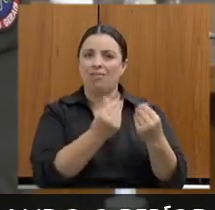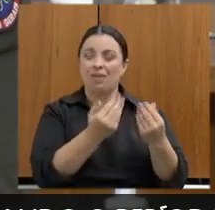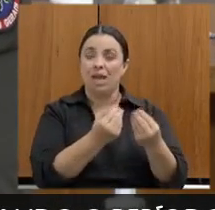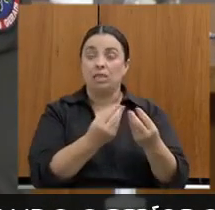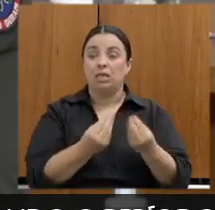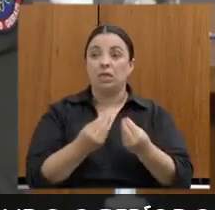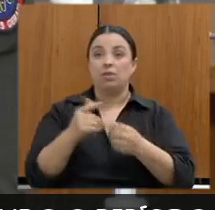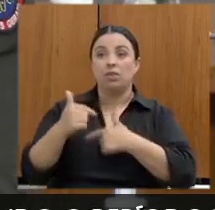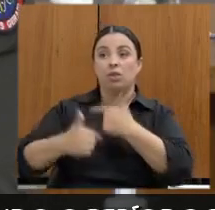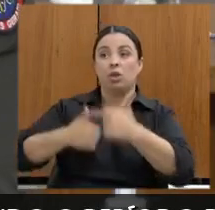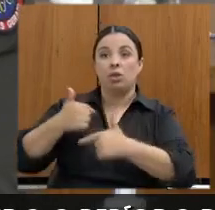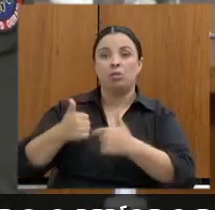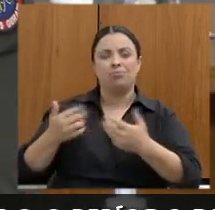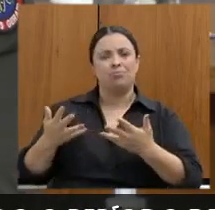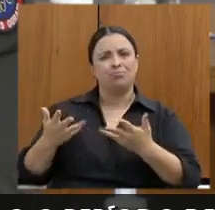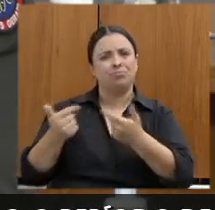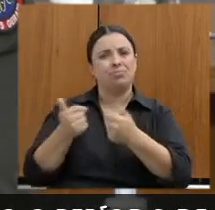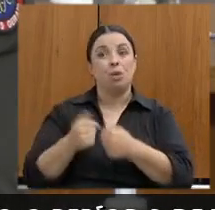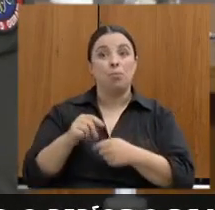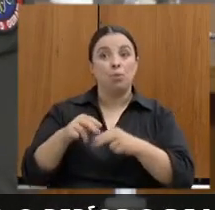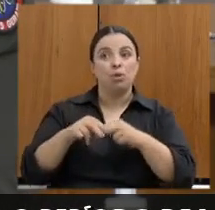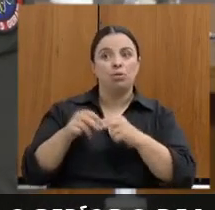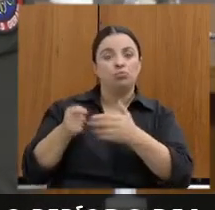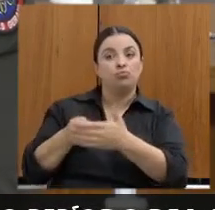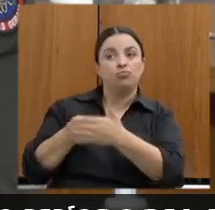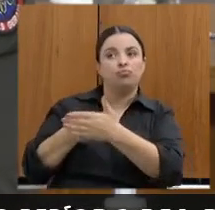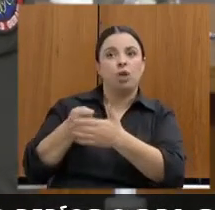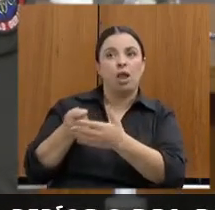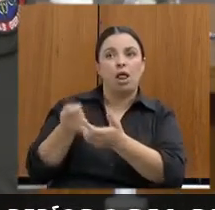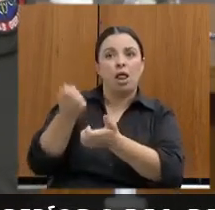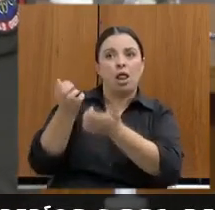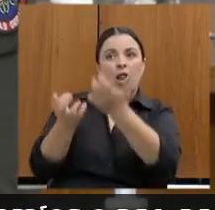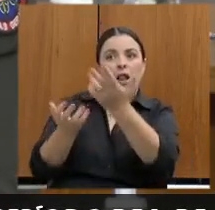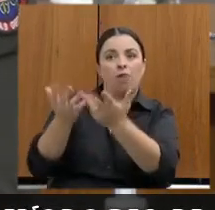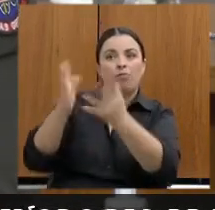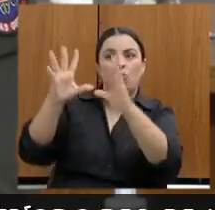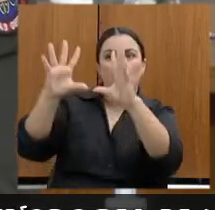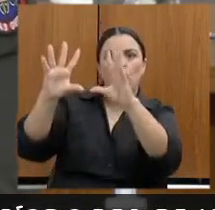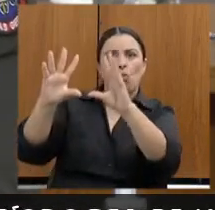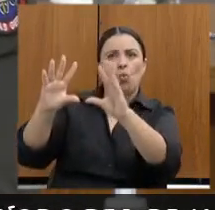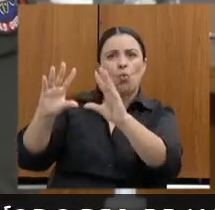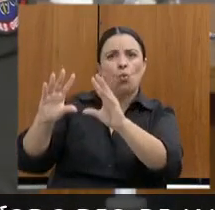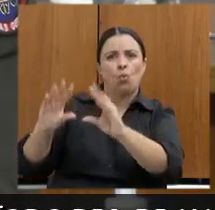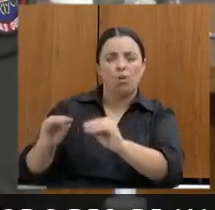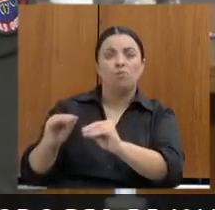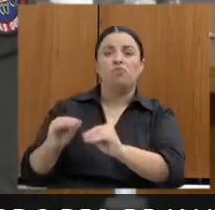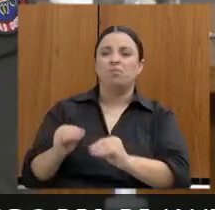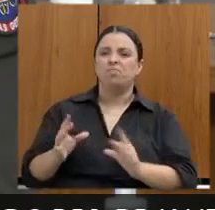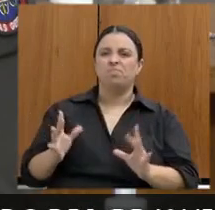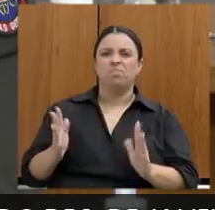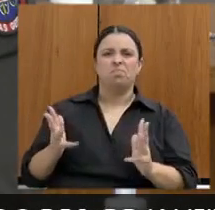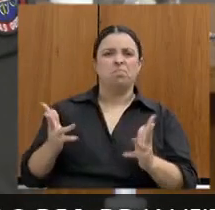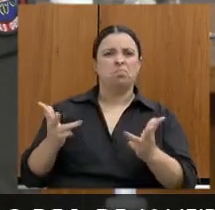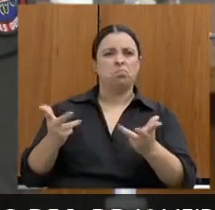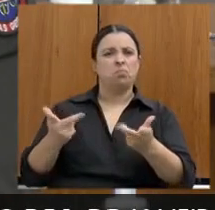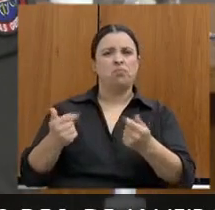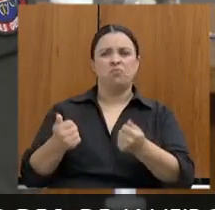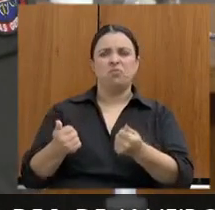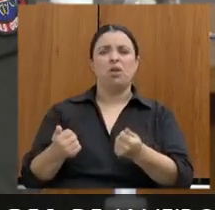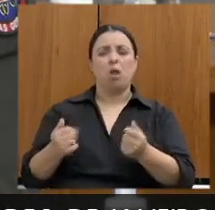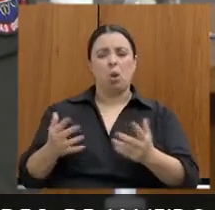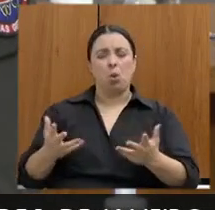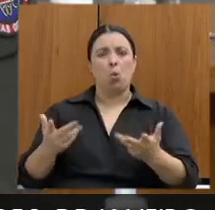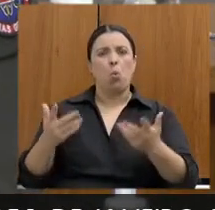combate a incêndio ali ele foi absolutamente eficaz integrado eficiente confinou ao